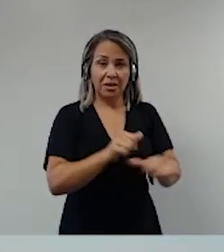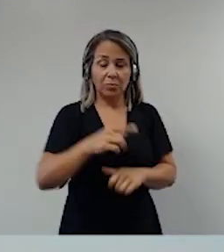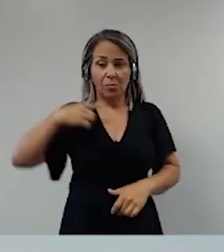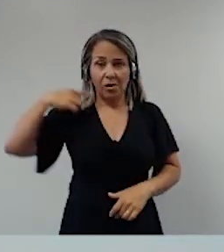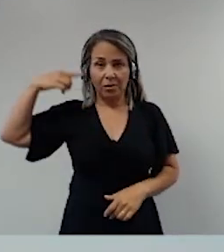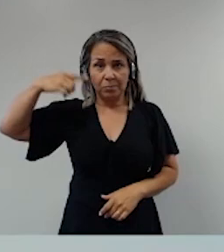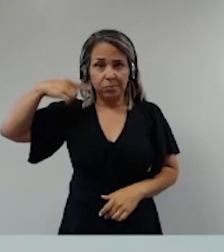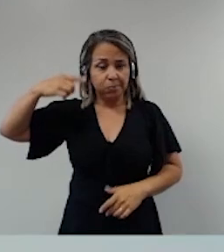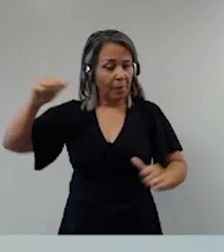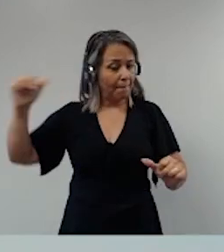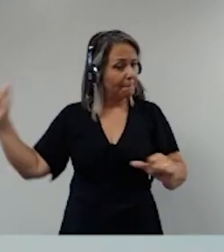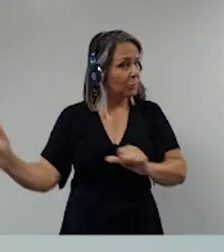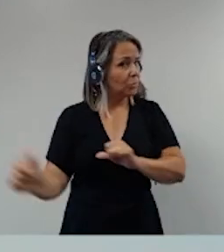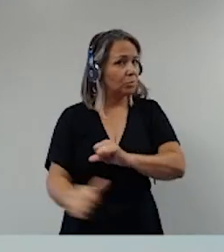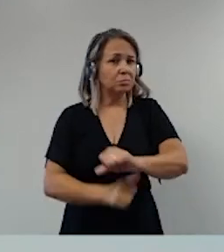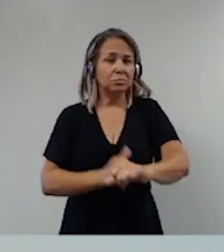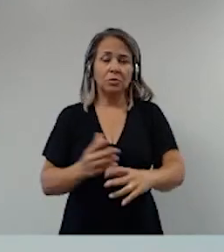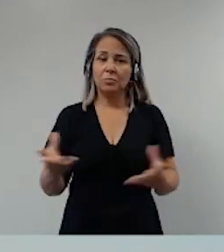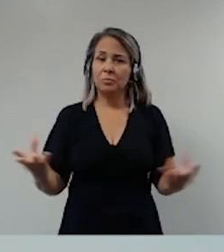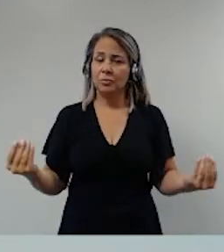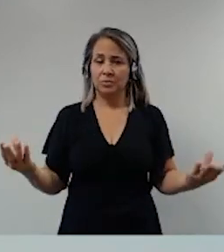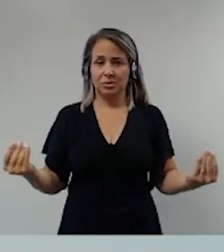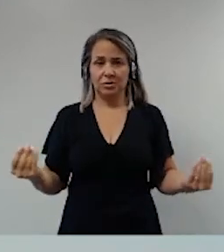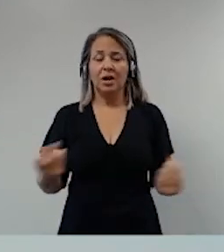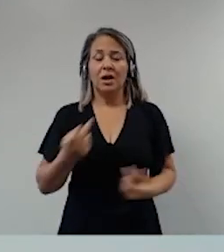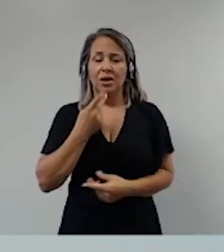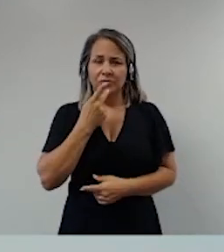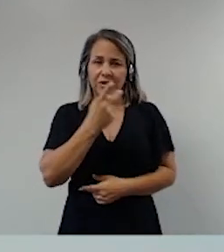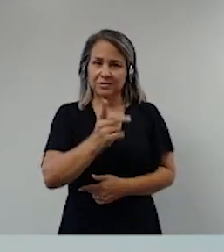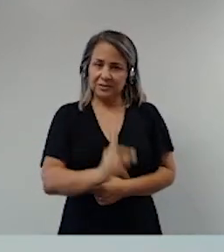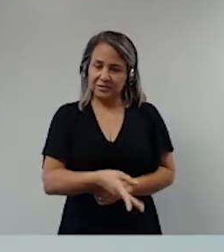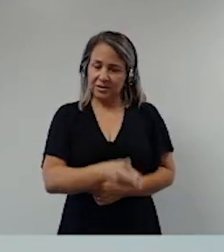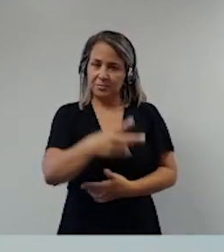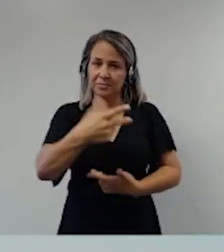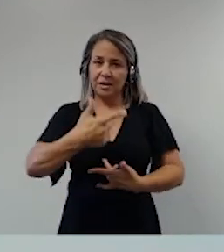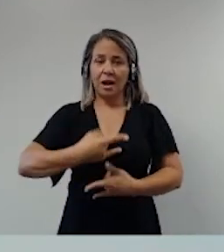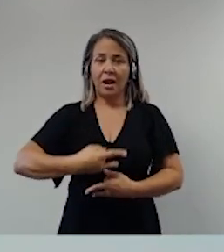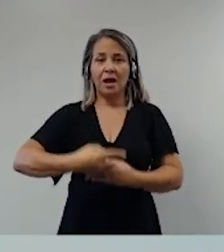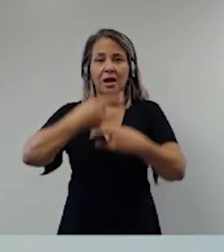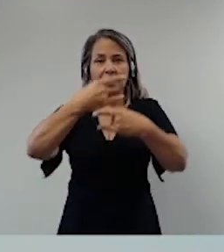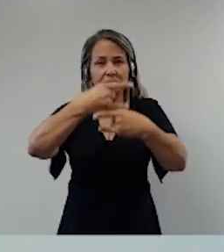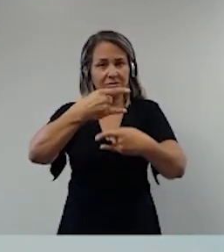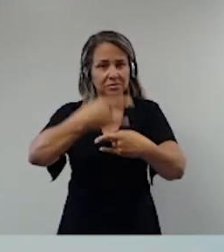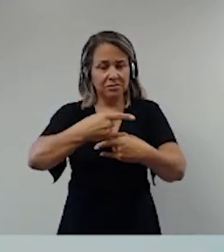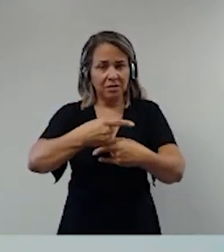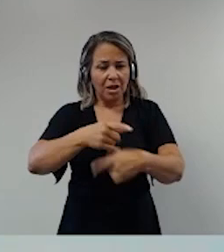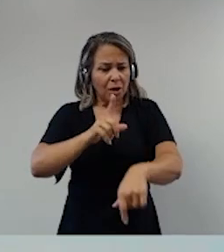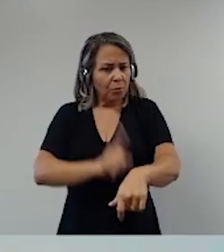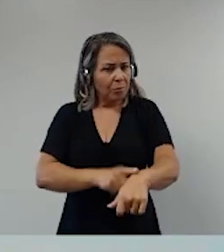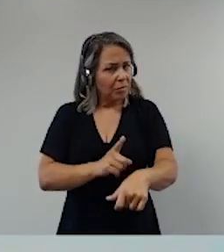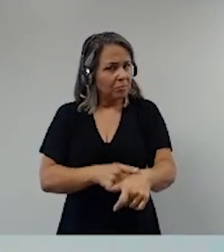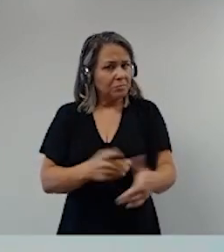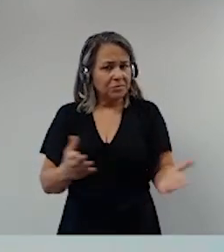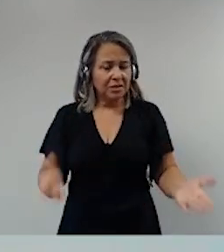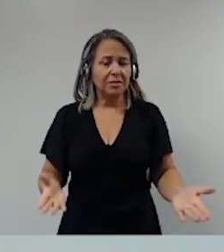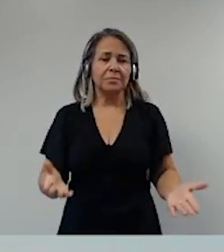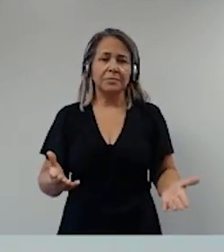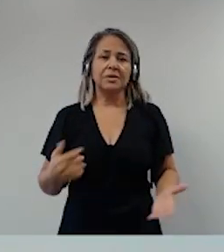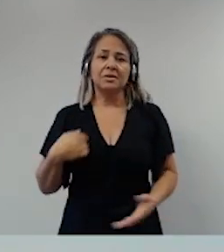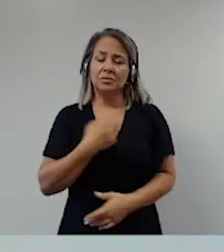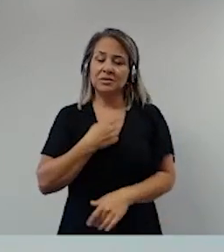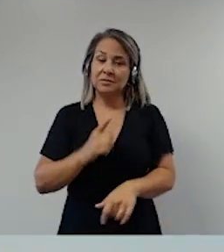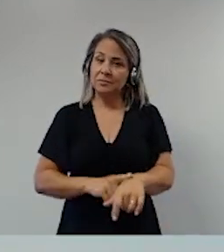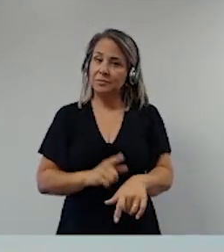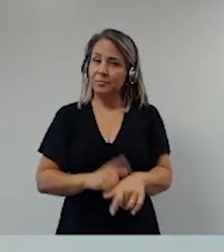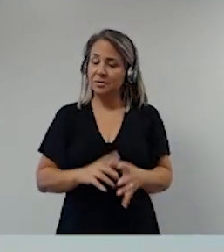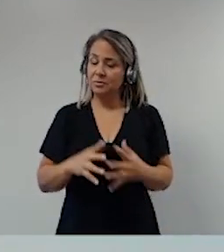muito nesse período. Eu tenho dito em lives que, ao mesmo tempo que, obviamente, nós estamos num